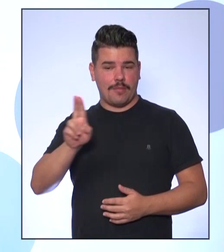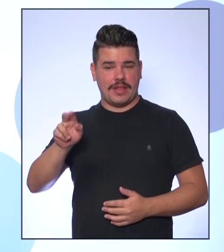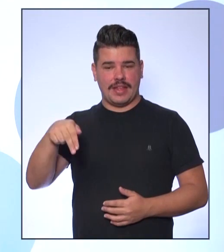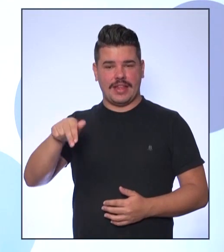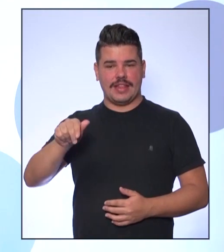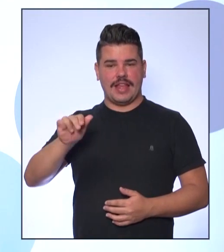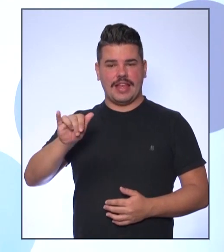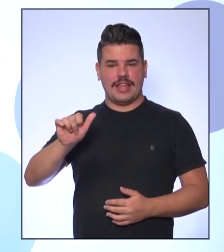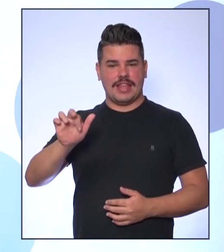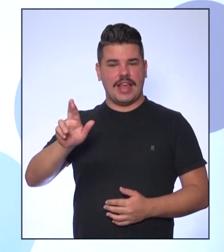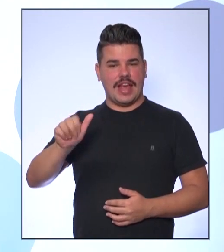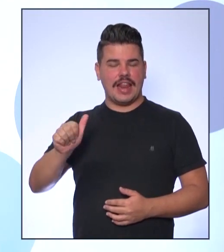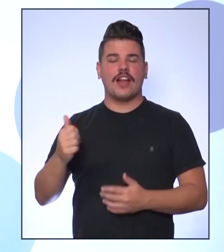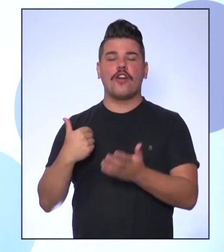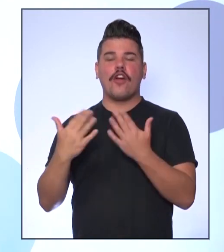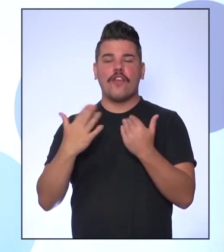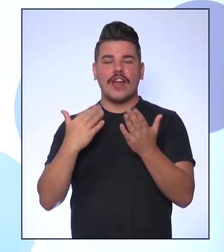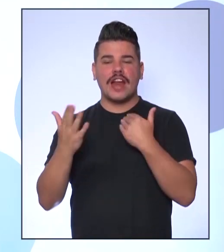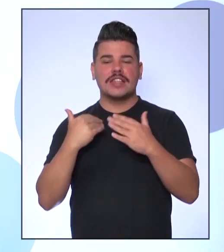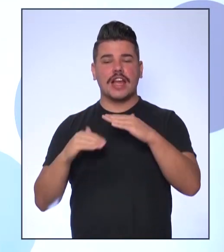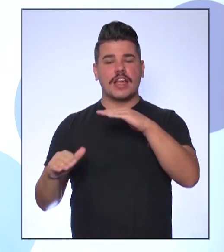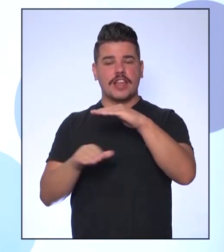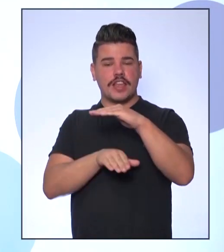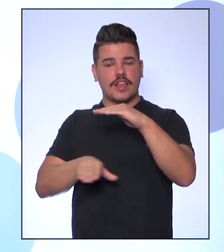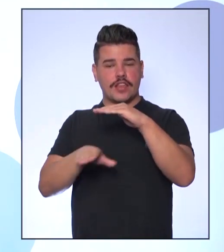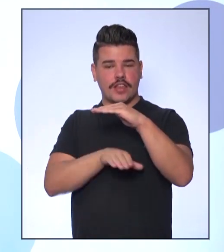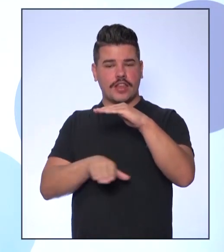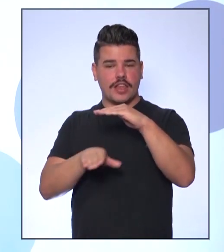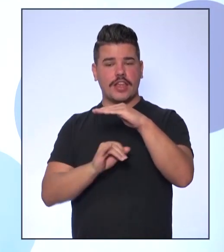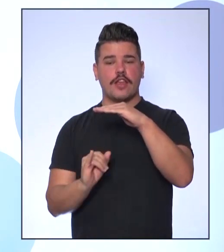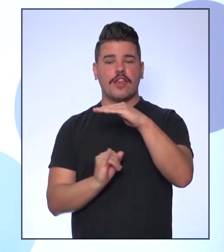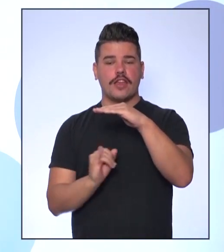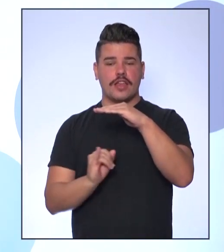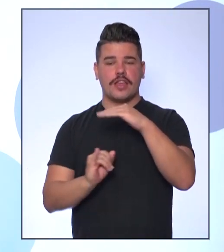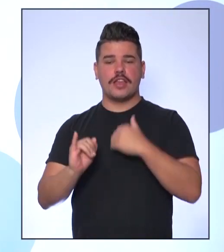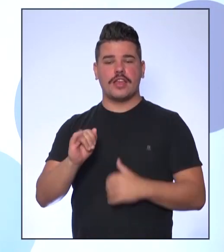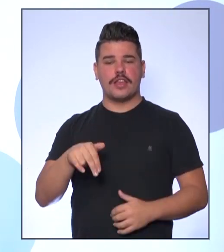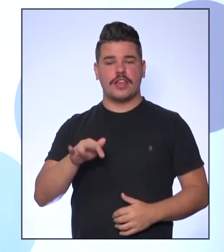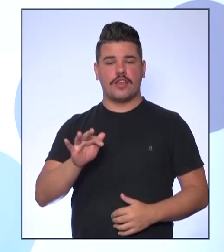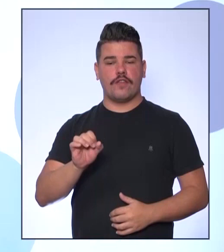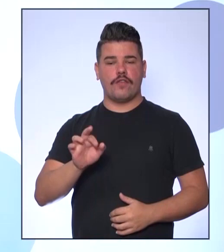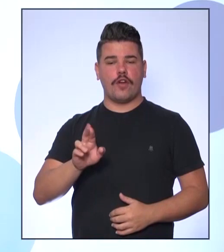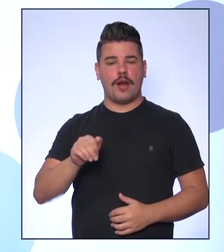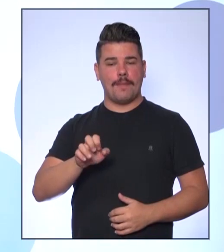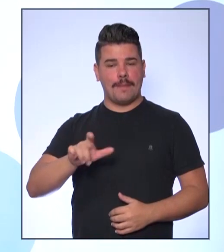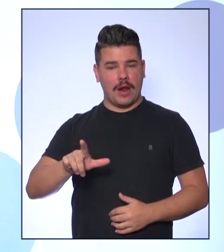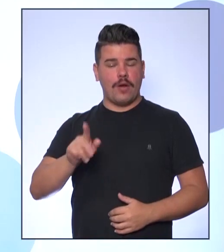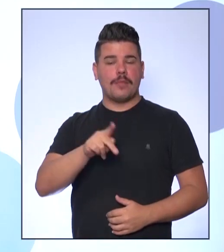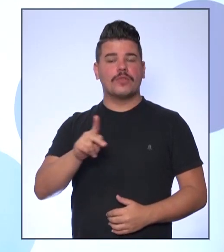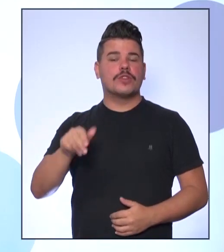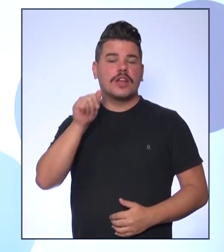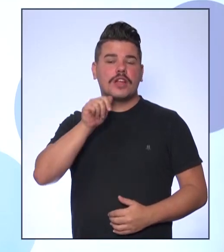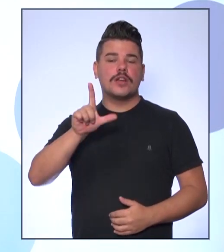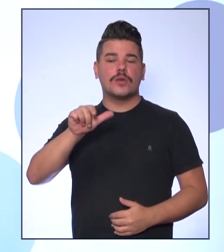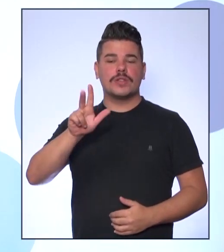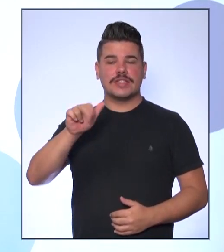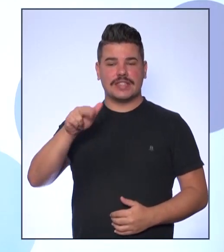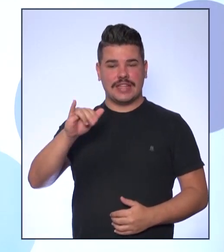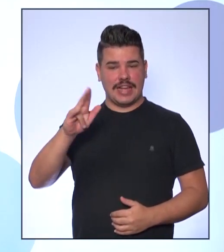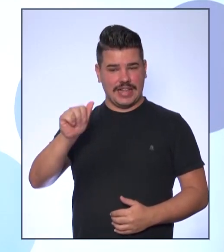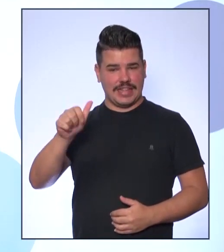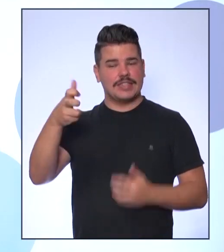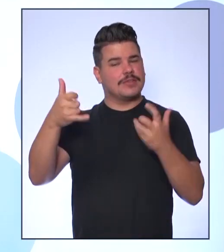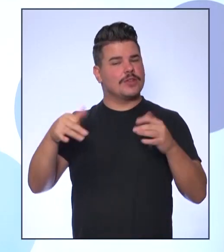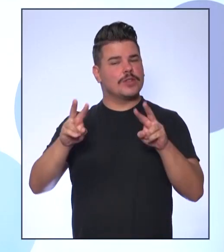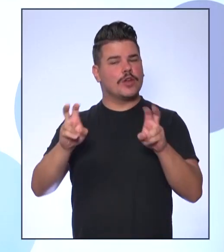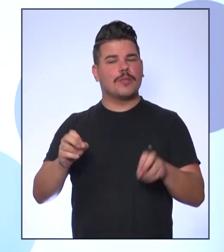linguagem informal, né, entre as duas. Tem a professora Luciana, que fala sobre a oralidade, né, presente no texto. E tem o Vinícius aqui,